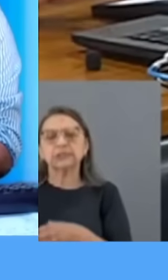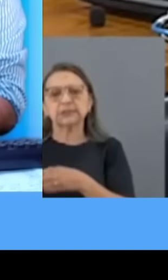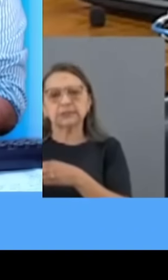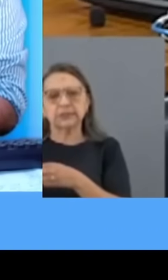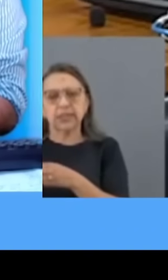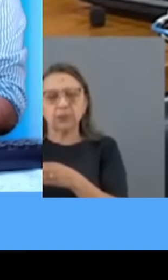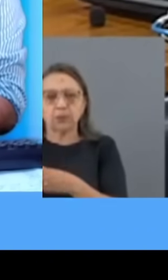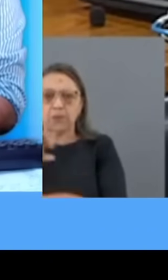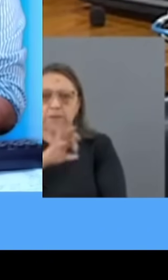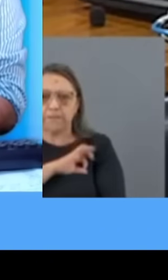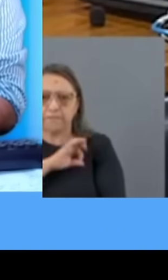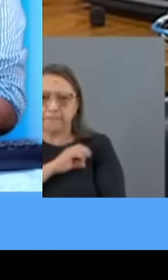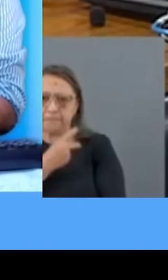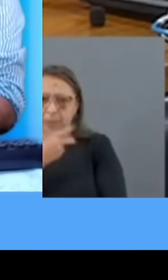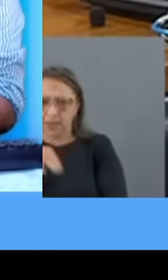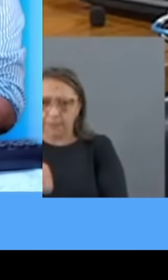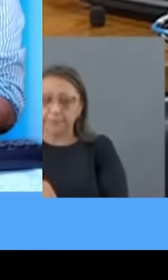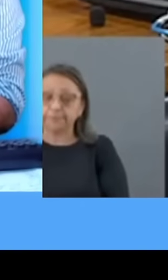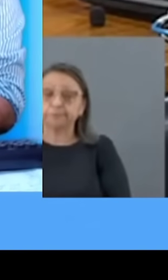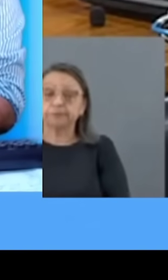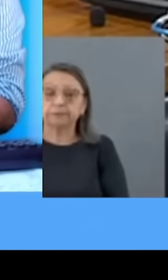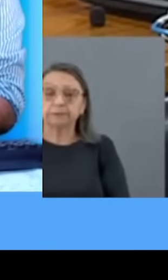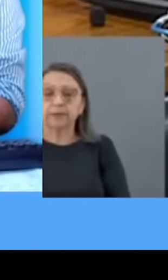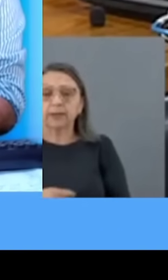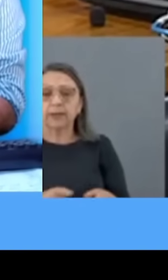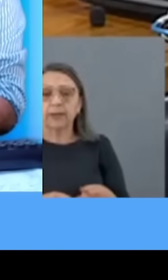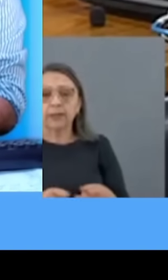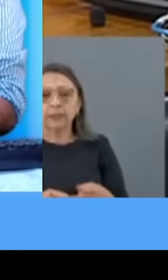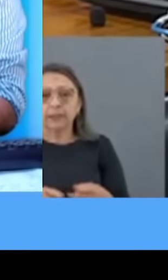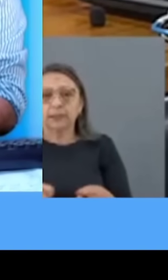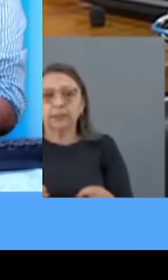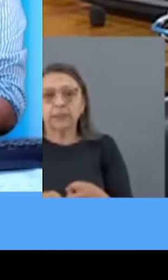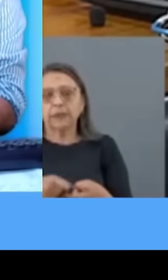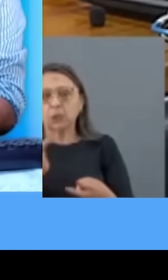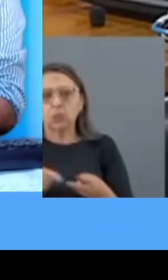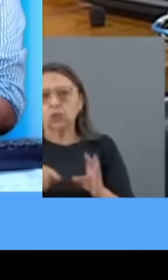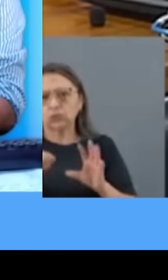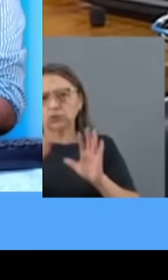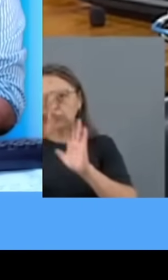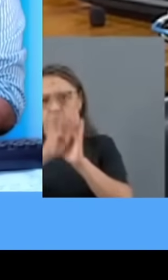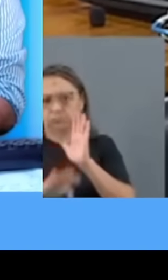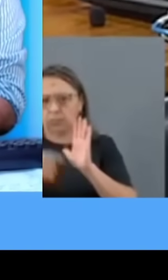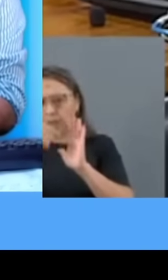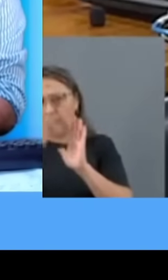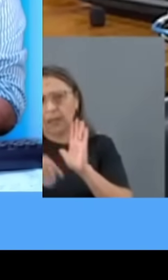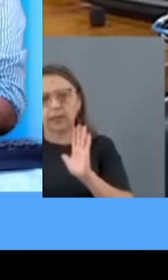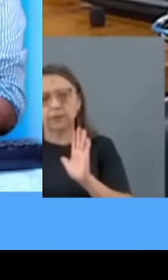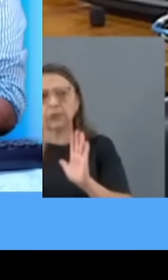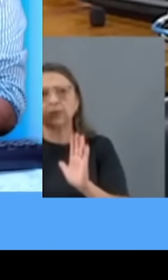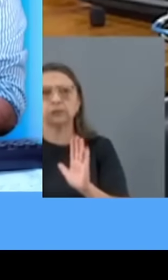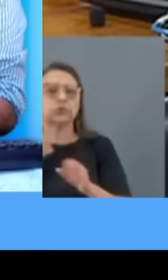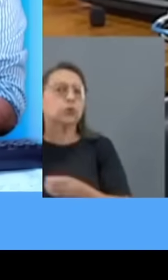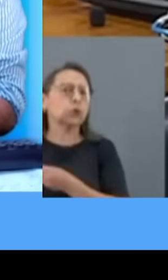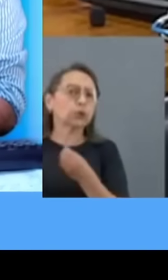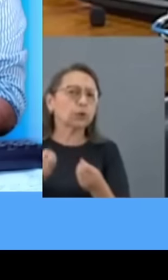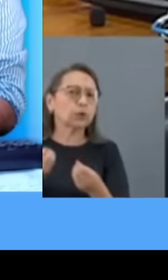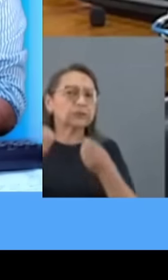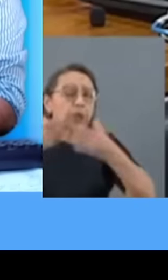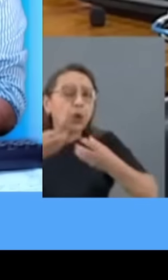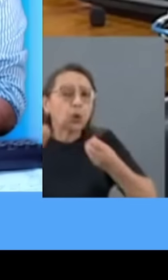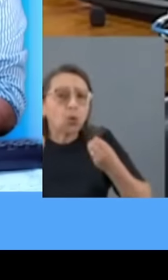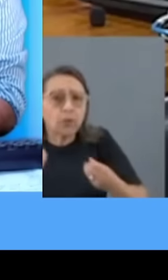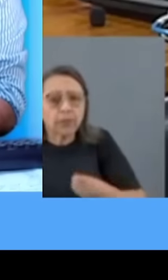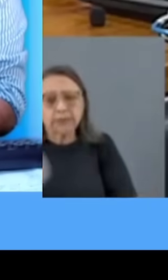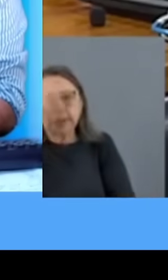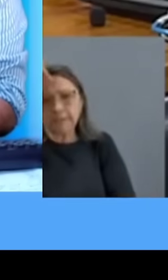militares. E aí, eu vou ler também um trecho que é importante, de como é que essas